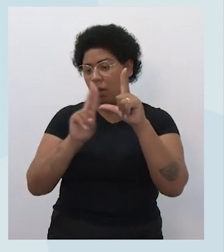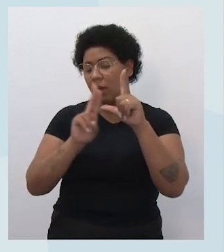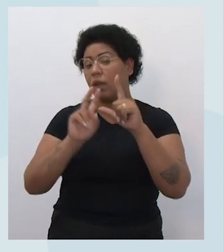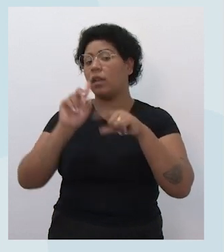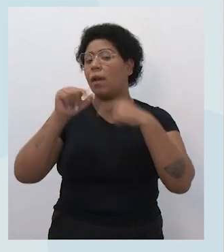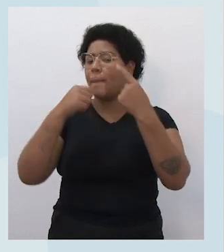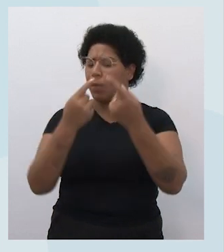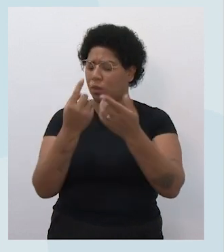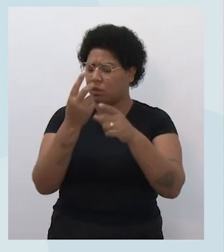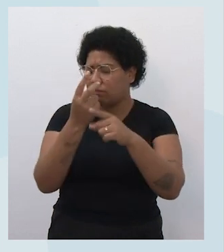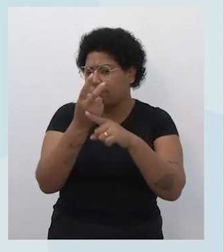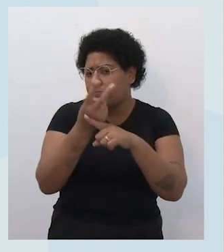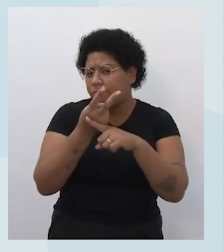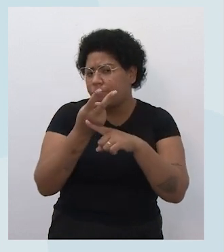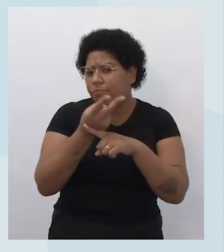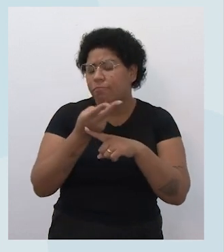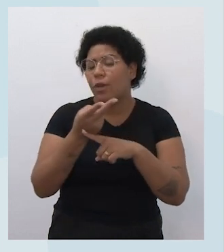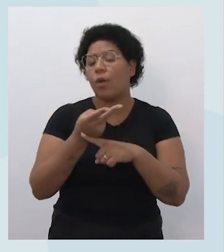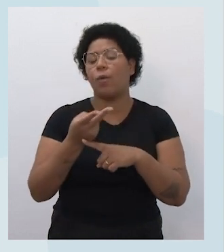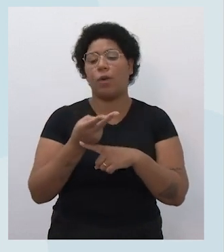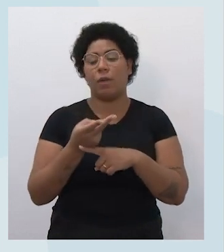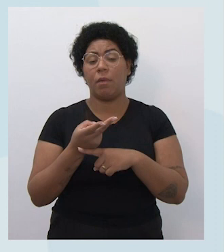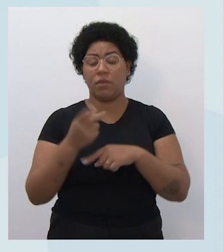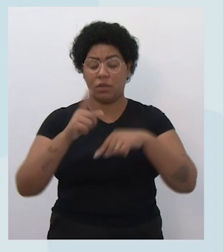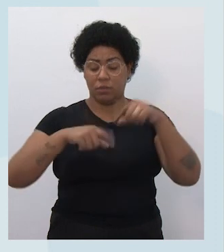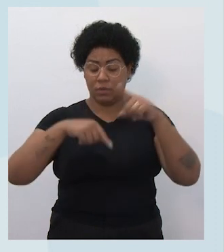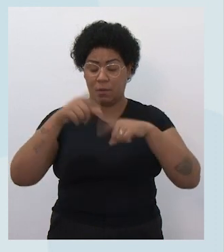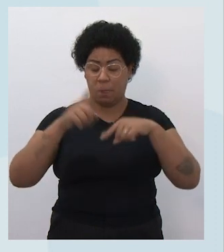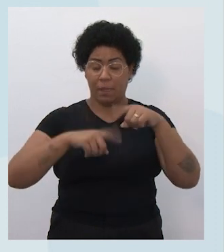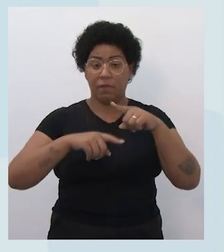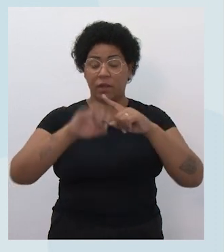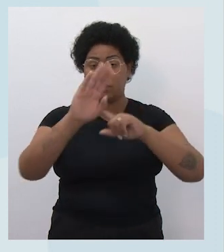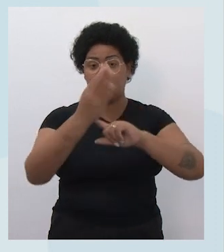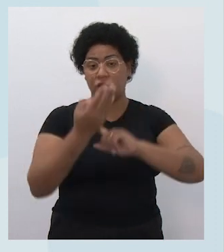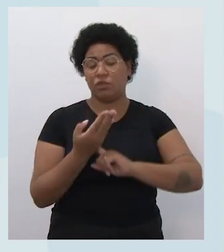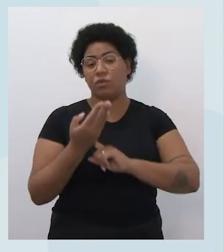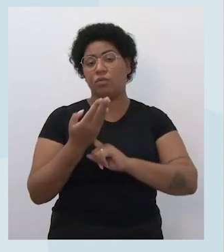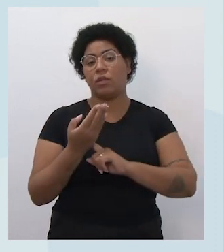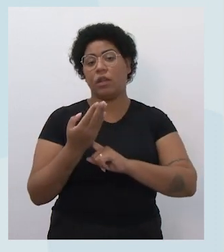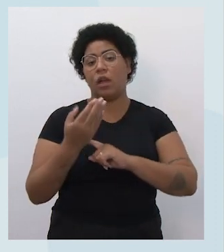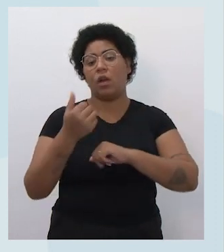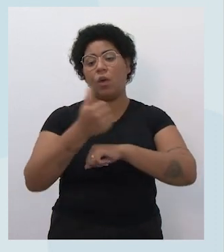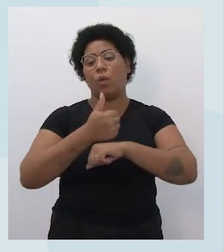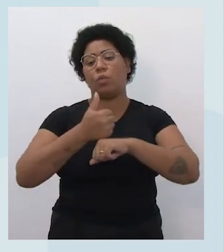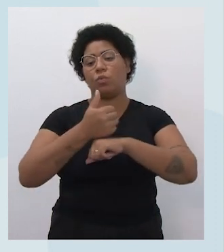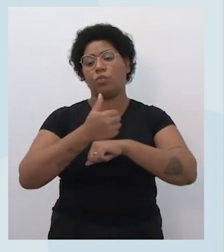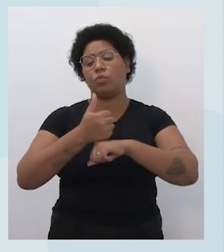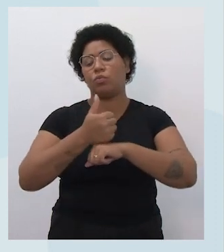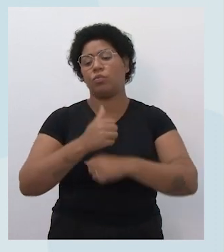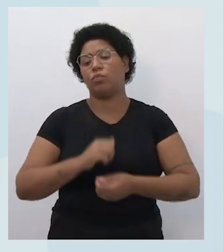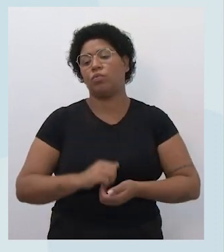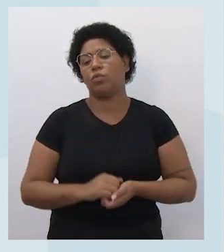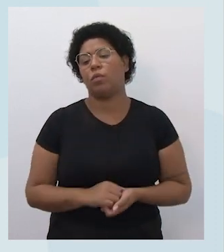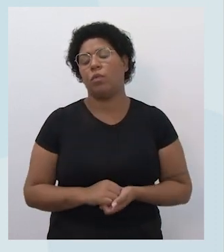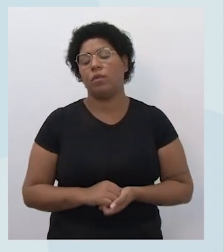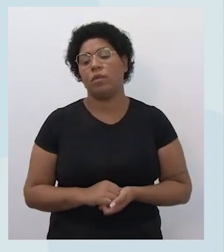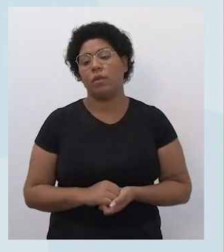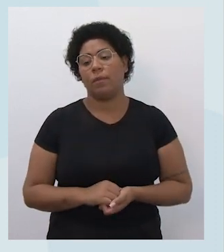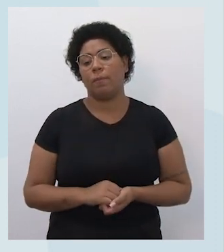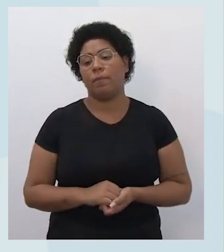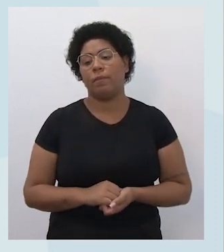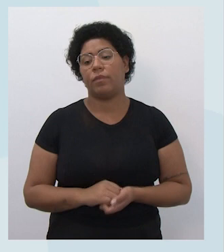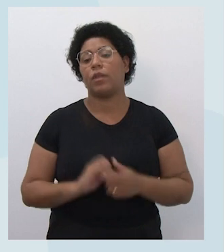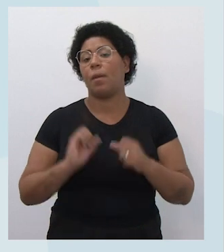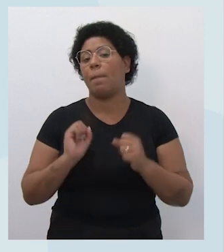e tem acesso aí aos materiais, né, tá certo? Que vão ajudá-lo aí à continuação desse projeto. Bom, então passo para a